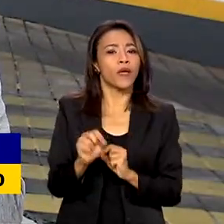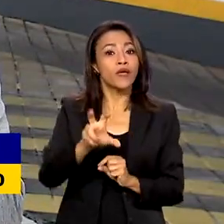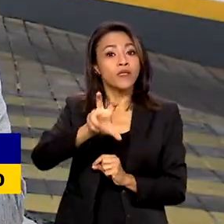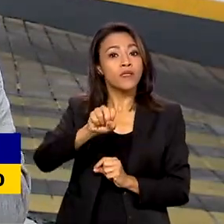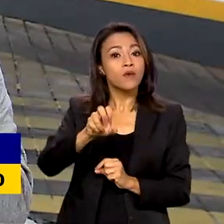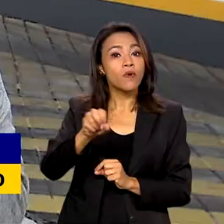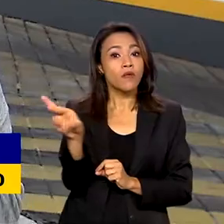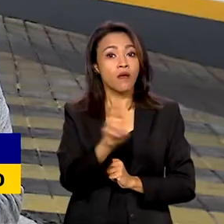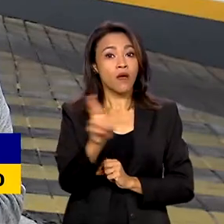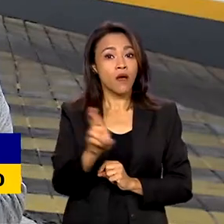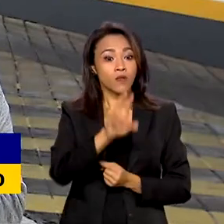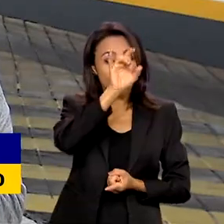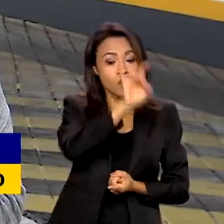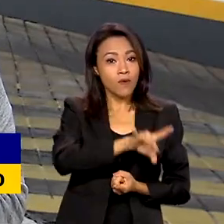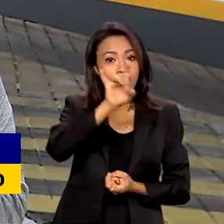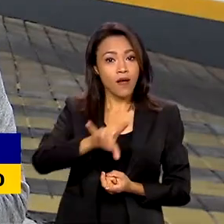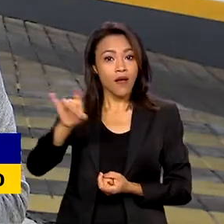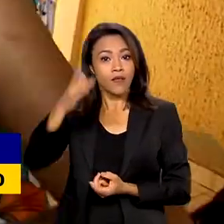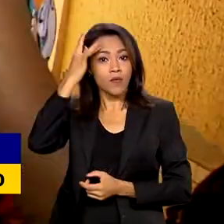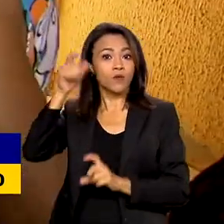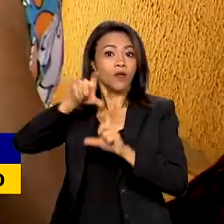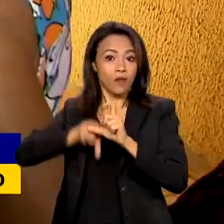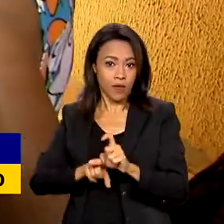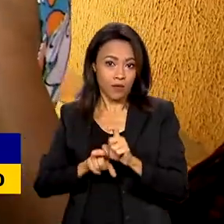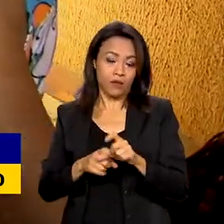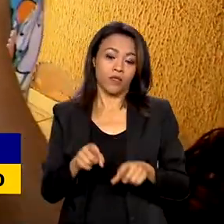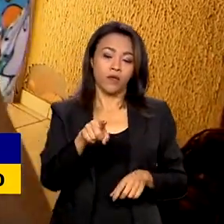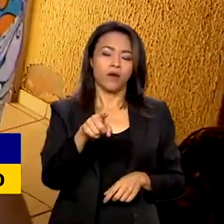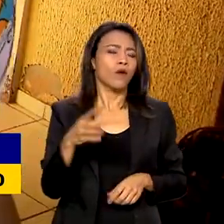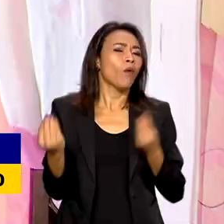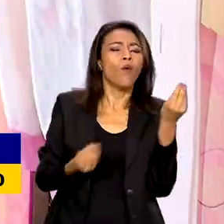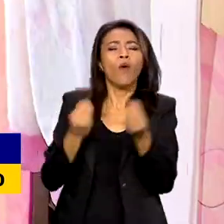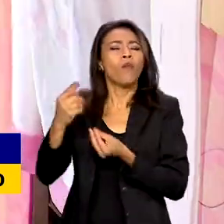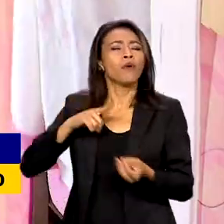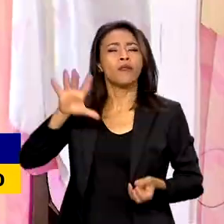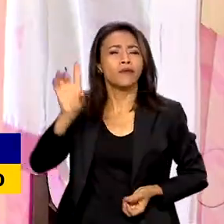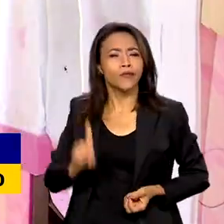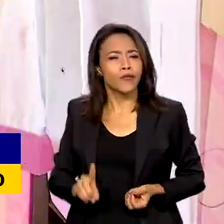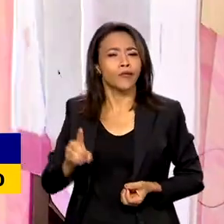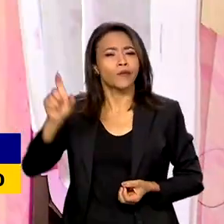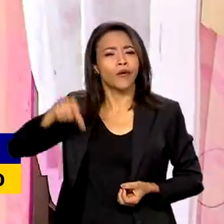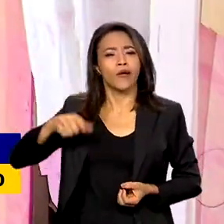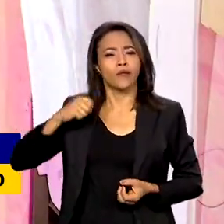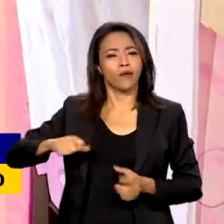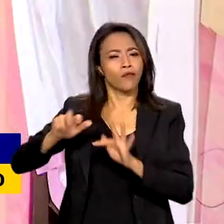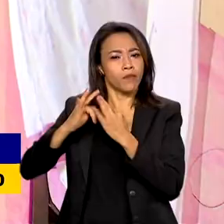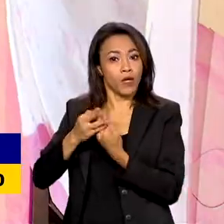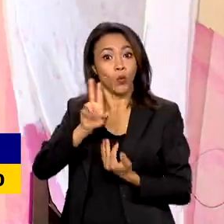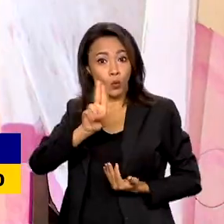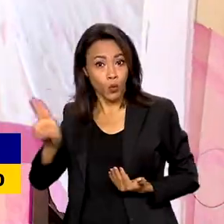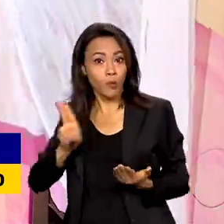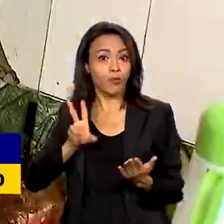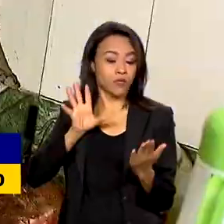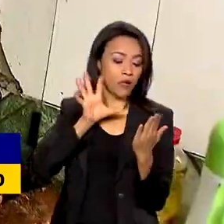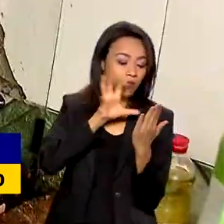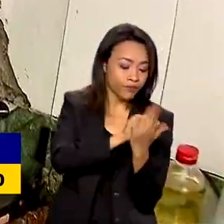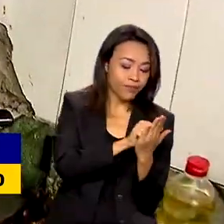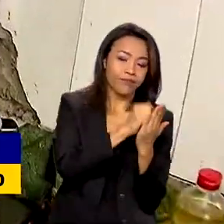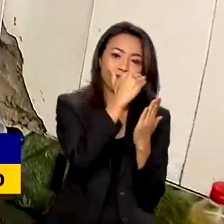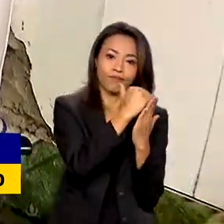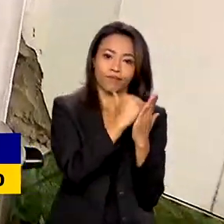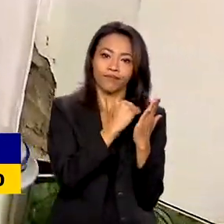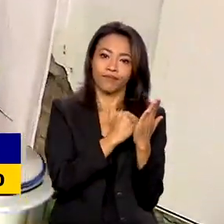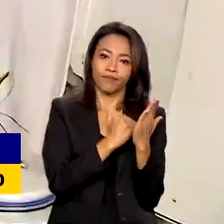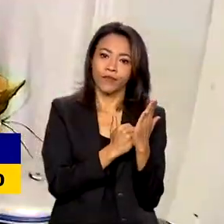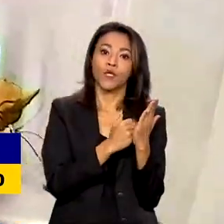R$ 50 por cada dependente. Para ter direito ao Bolsa Família, é preciso estar no Cadastro Único, que